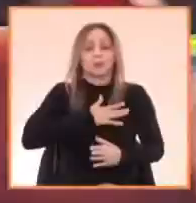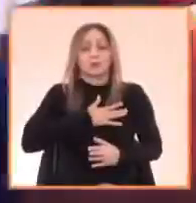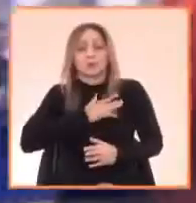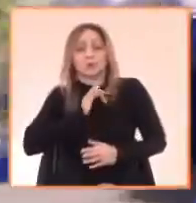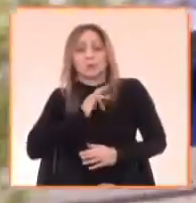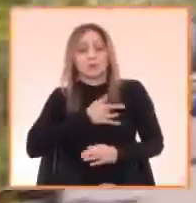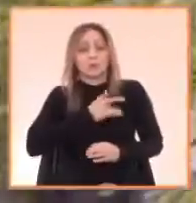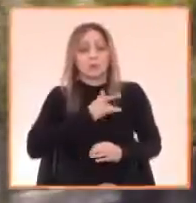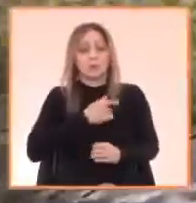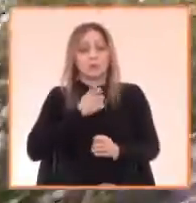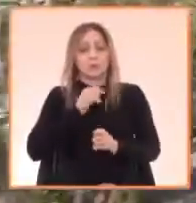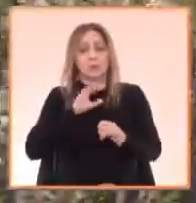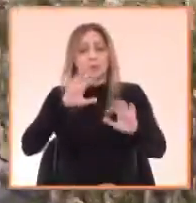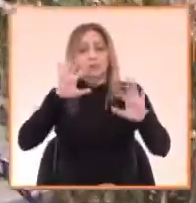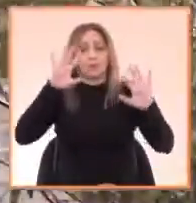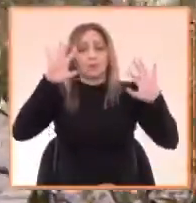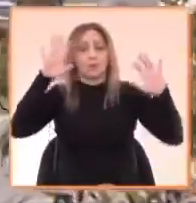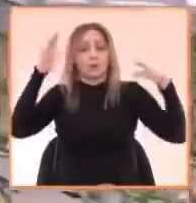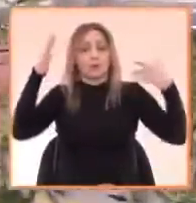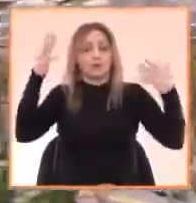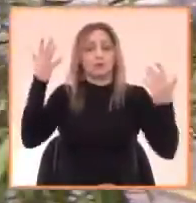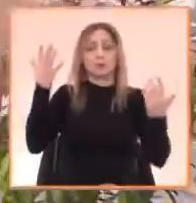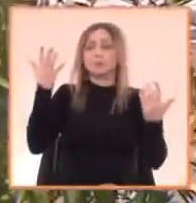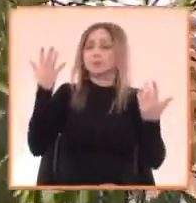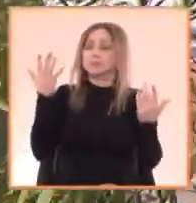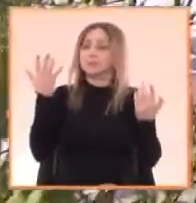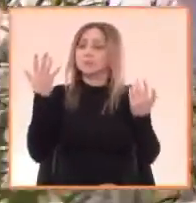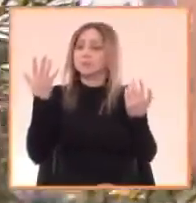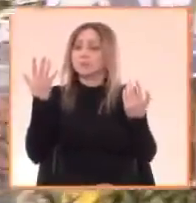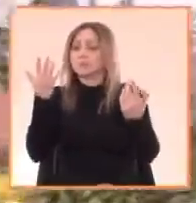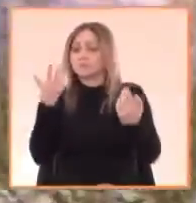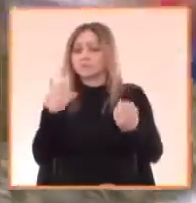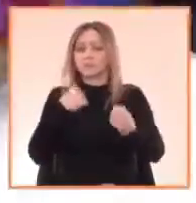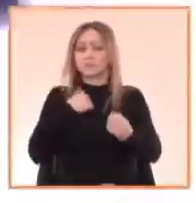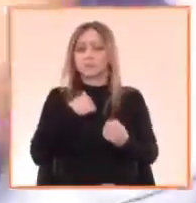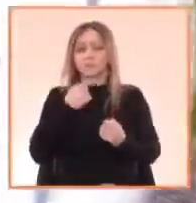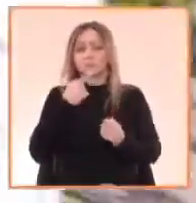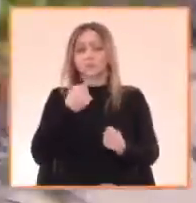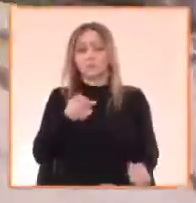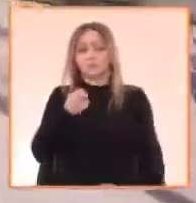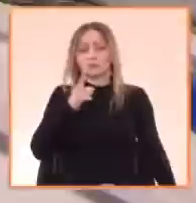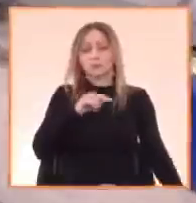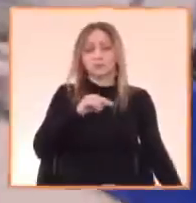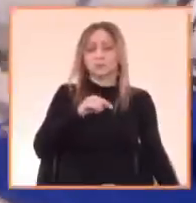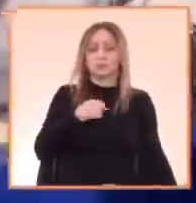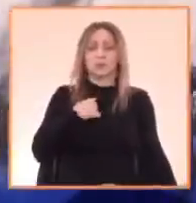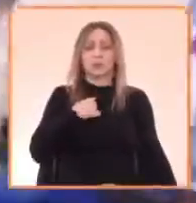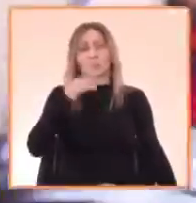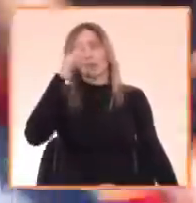e quando acordo, de novo te ligo.